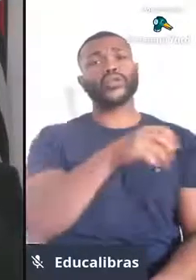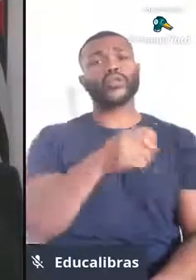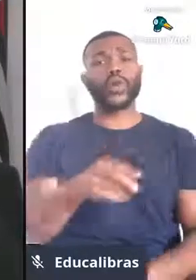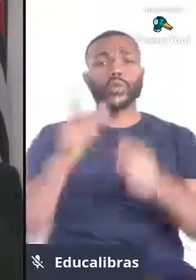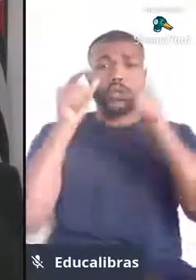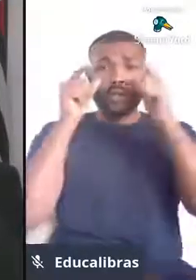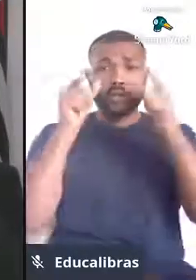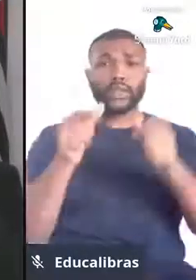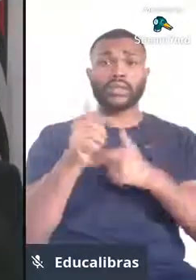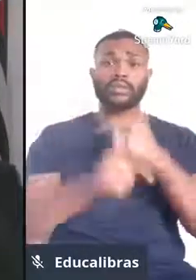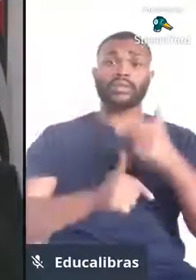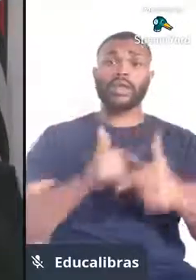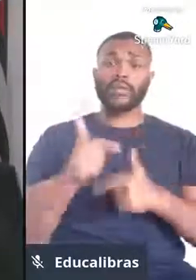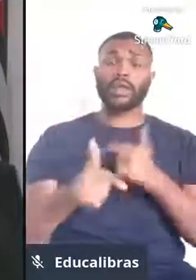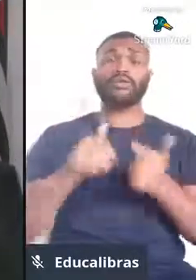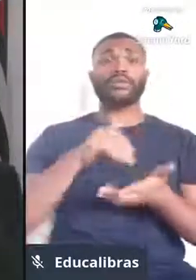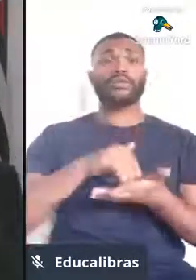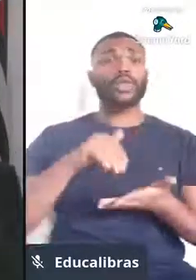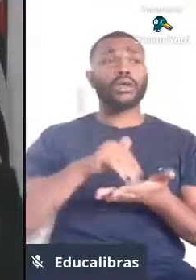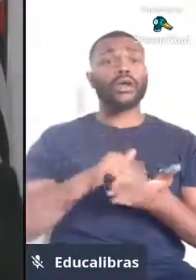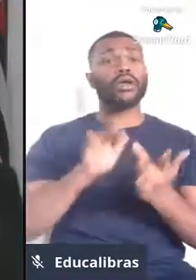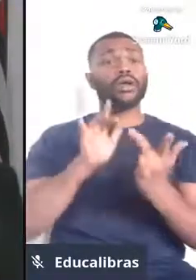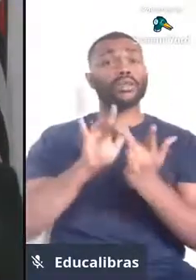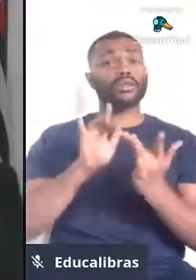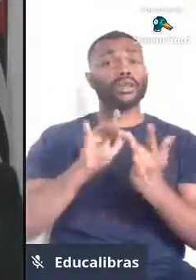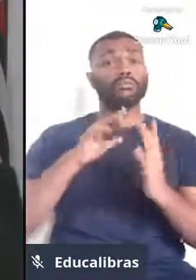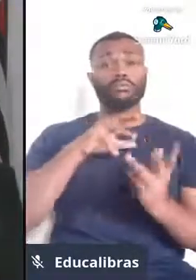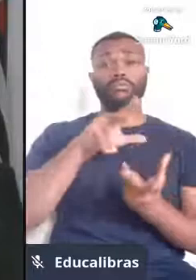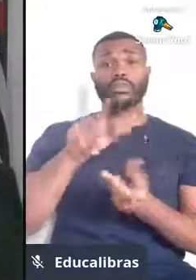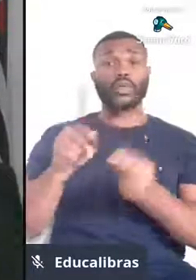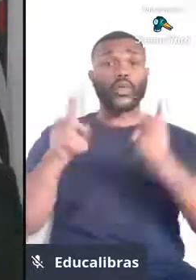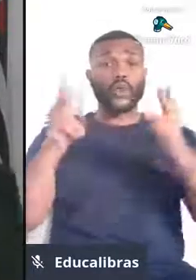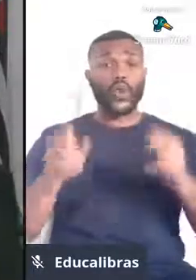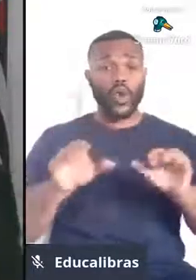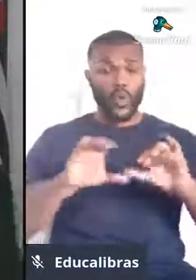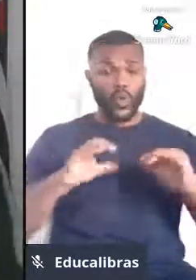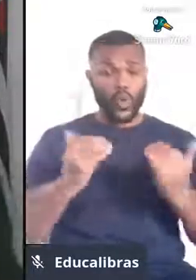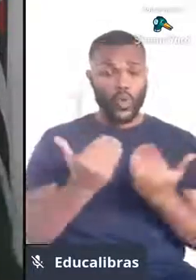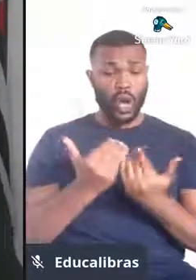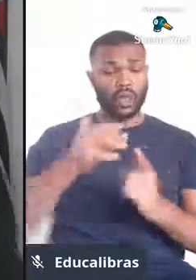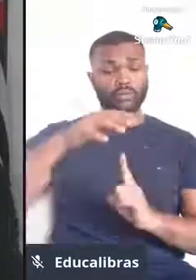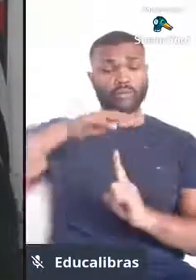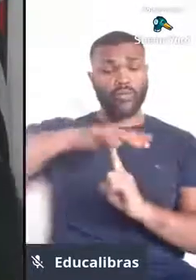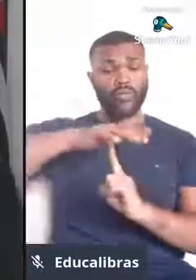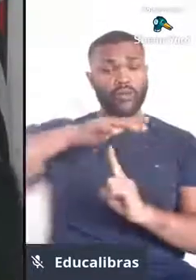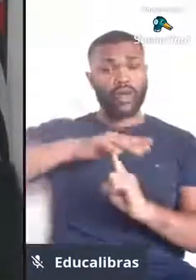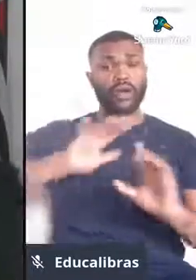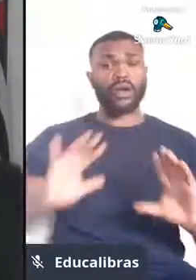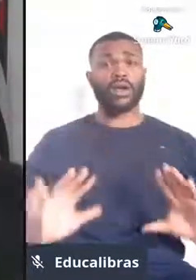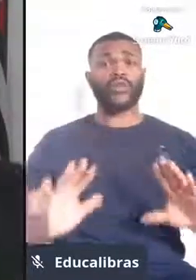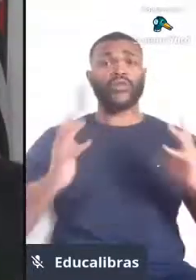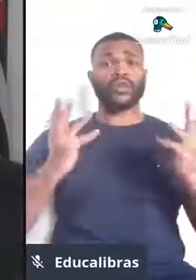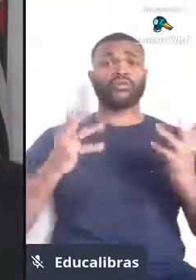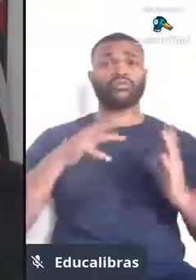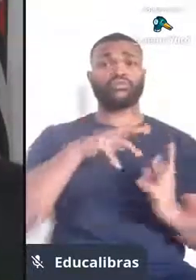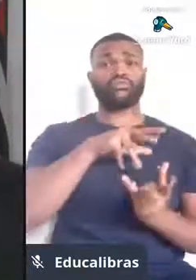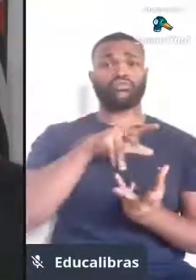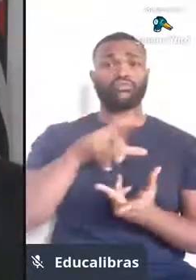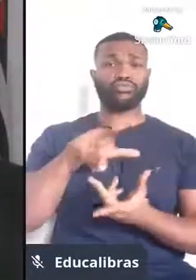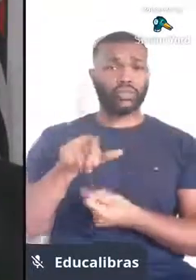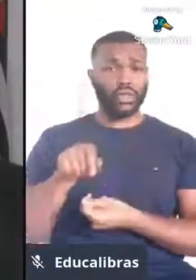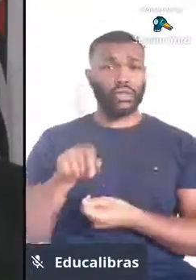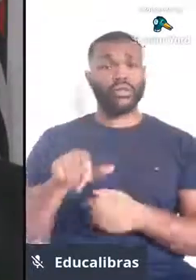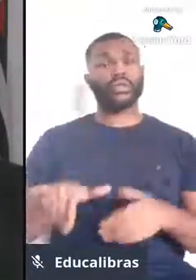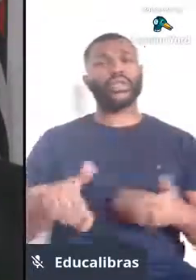de relações internacionais. O mesmo acontece nos congressos, nas feiras, né, nos eventos internacionais. Então, eu acho